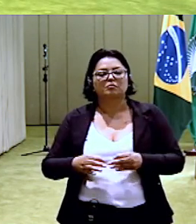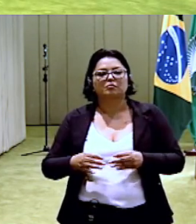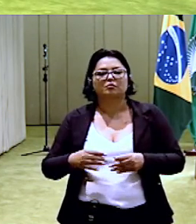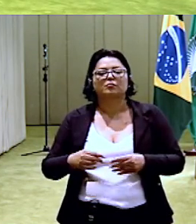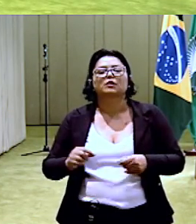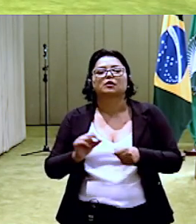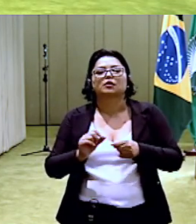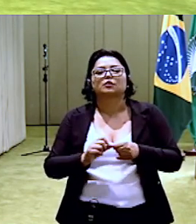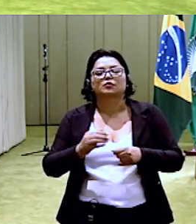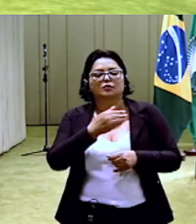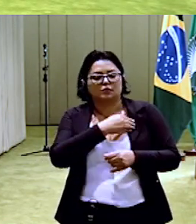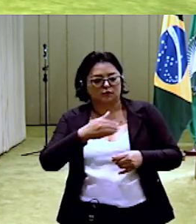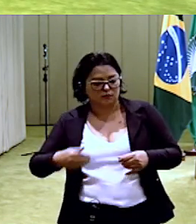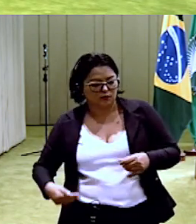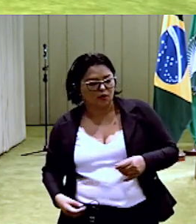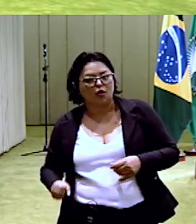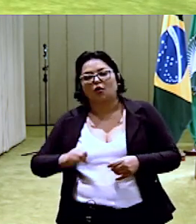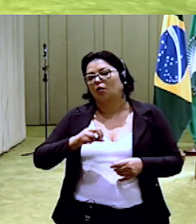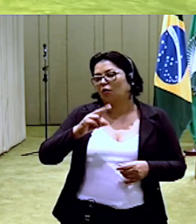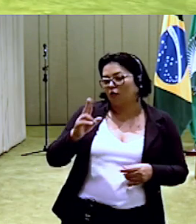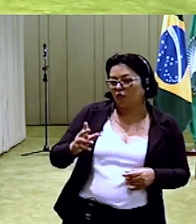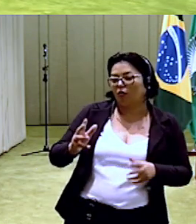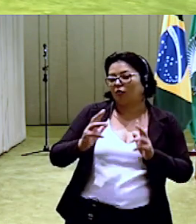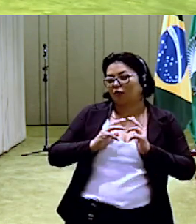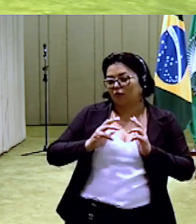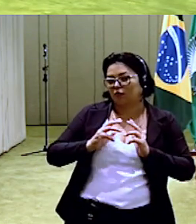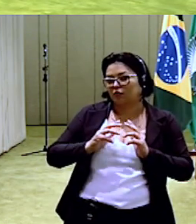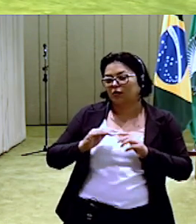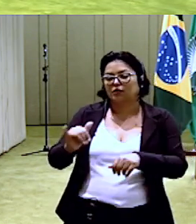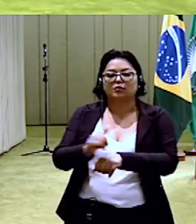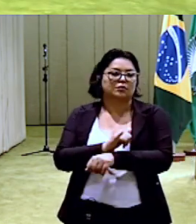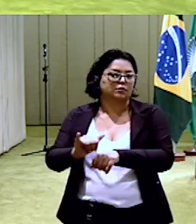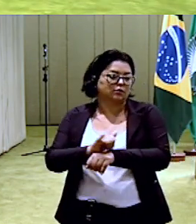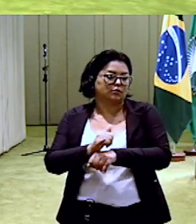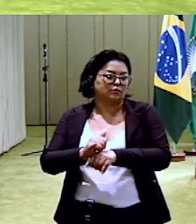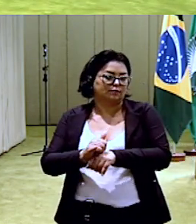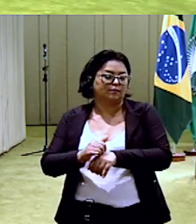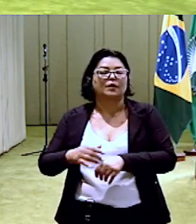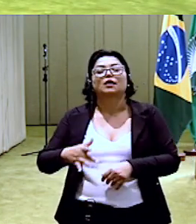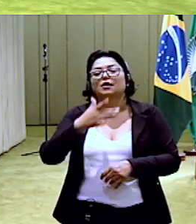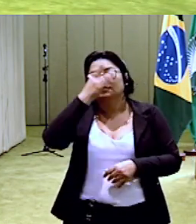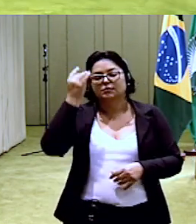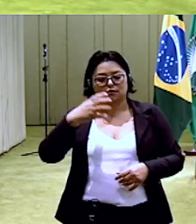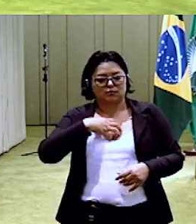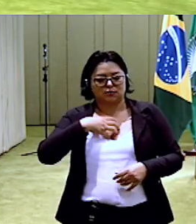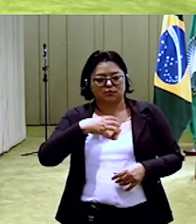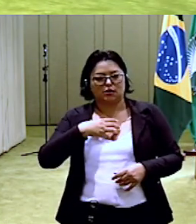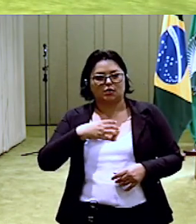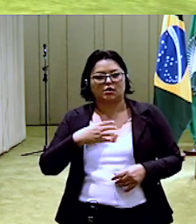das políticas públicas ou no setor privado, na implementação da estratégia. E aí que as pessoas se sentam